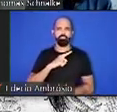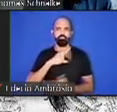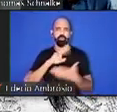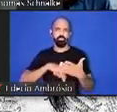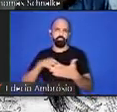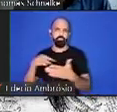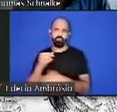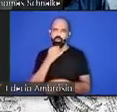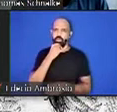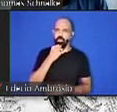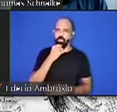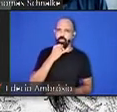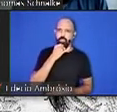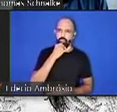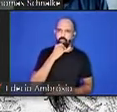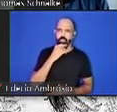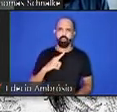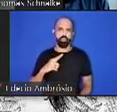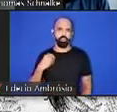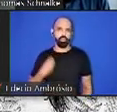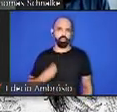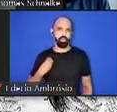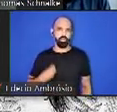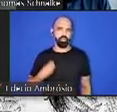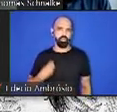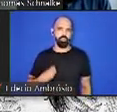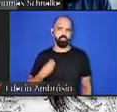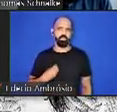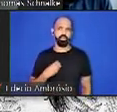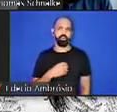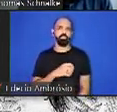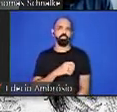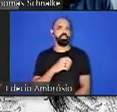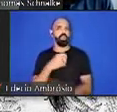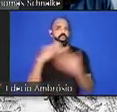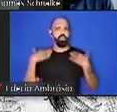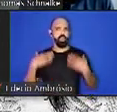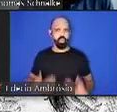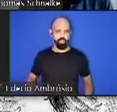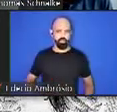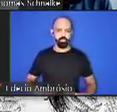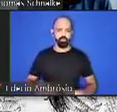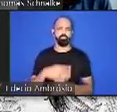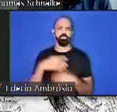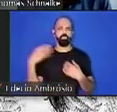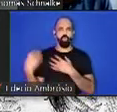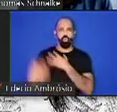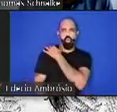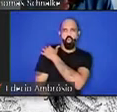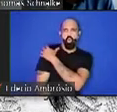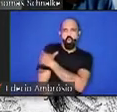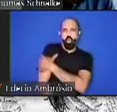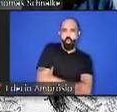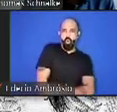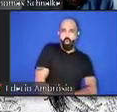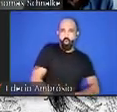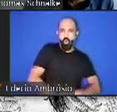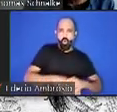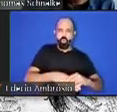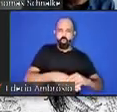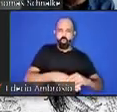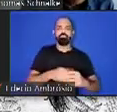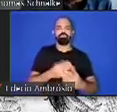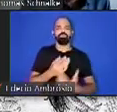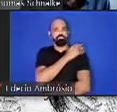aqui nós temos a anatomia do ombro e do braço e antebraço do corpo